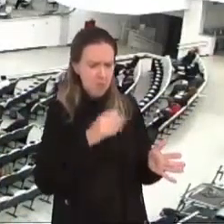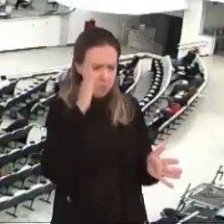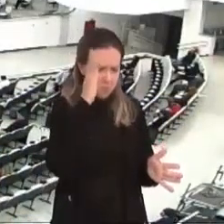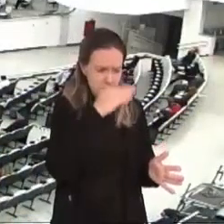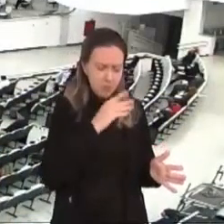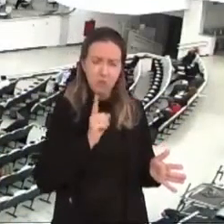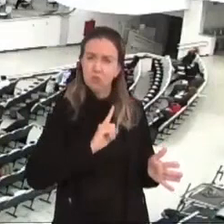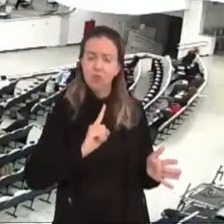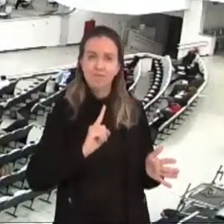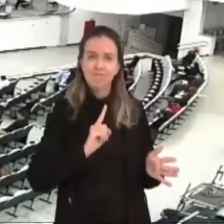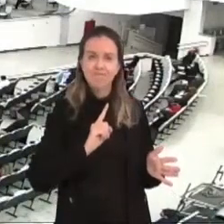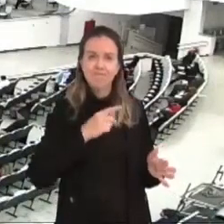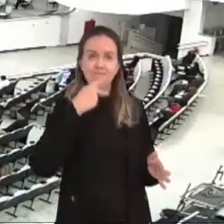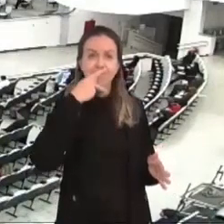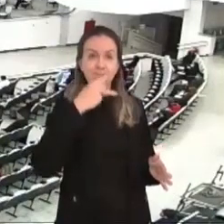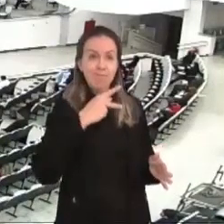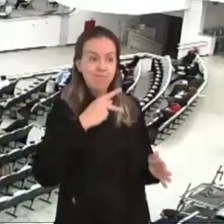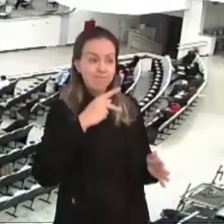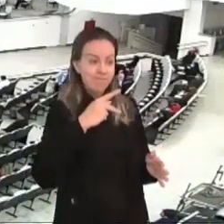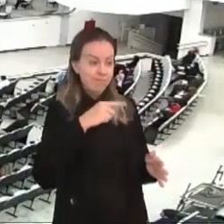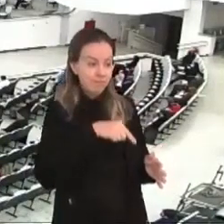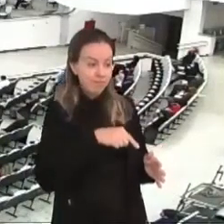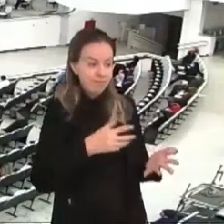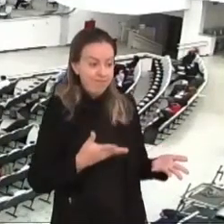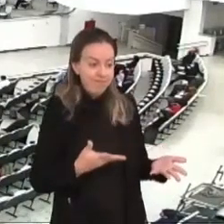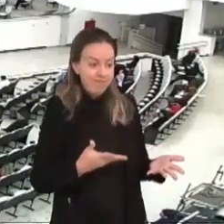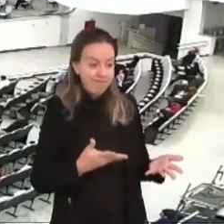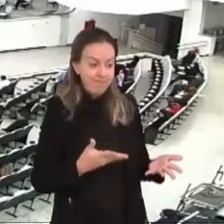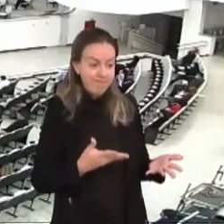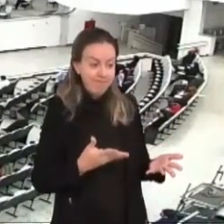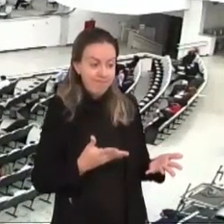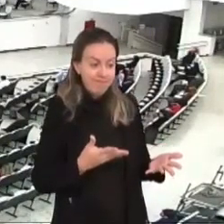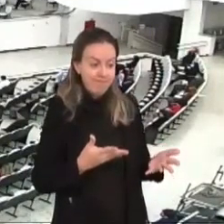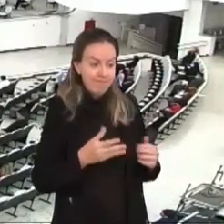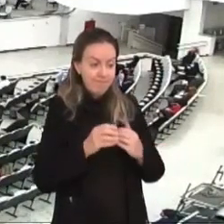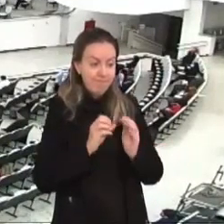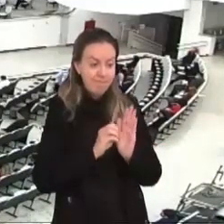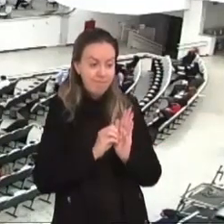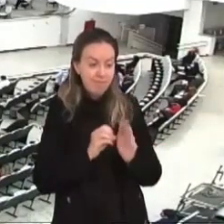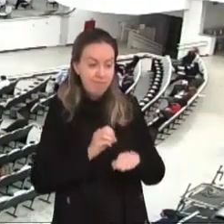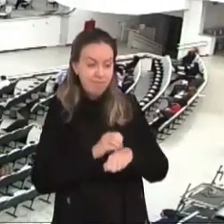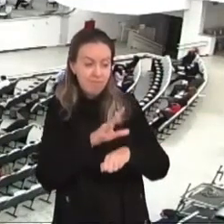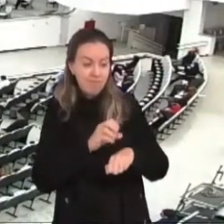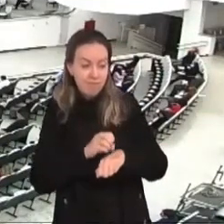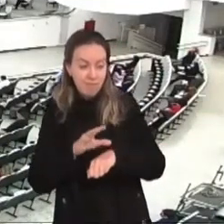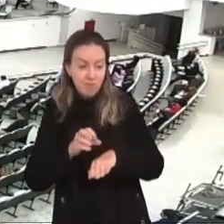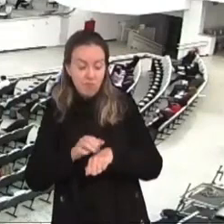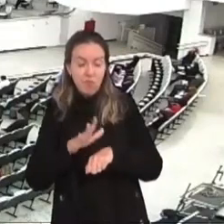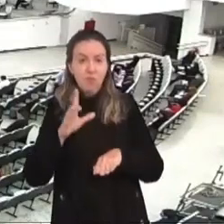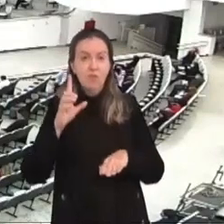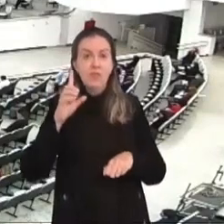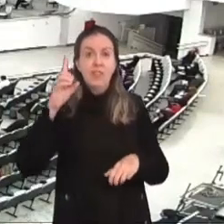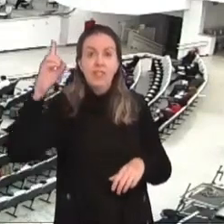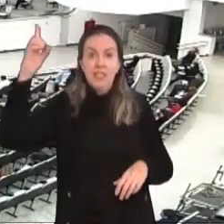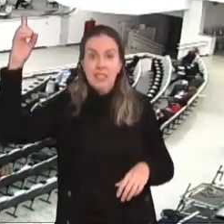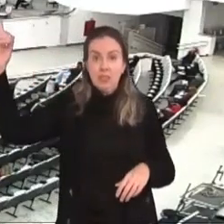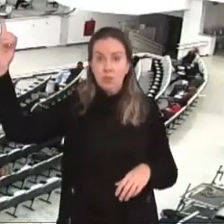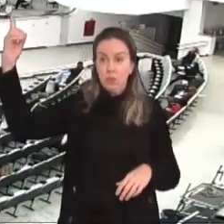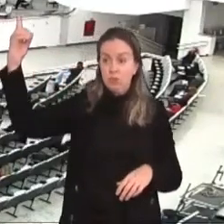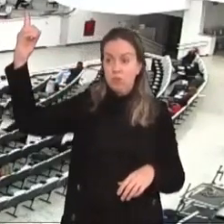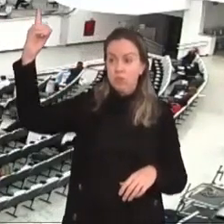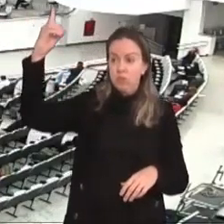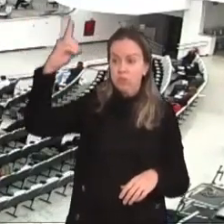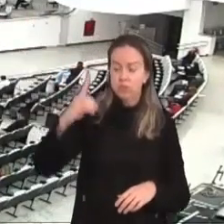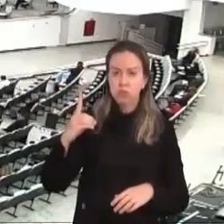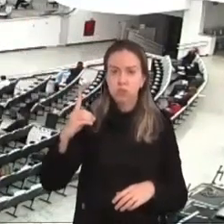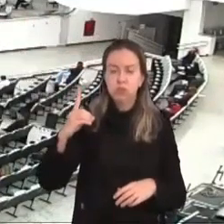E ele profetiza a palavra de quem? De Deus. Quem é que entra na cadeia? Deus. Se é você